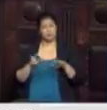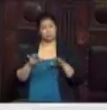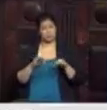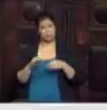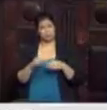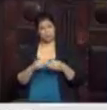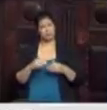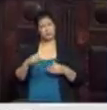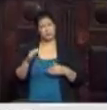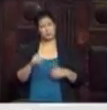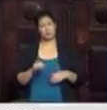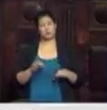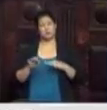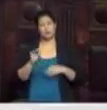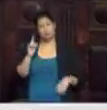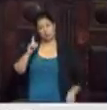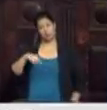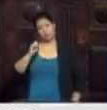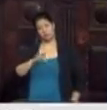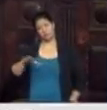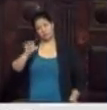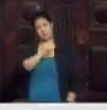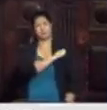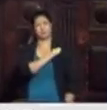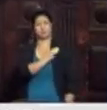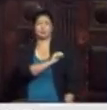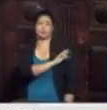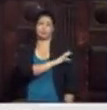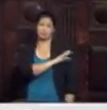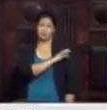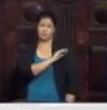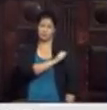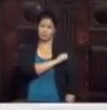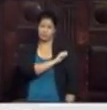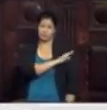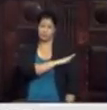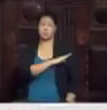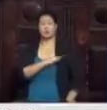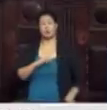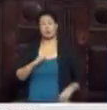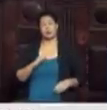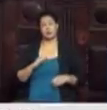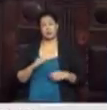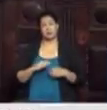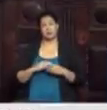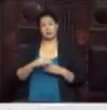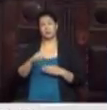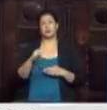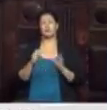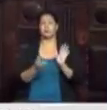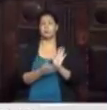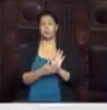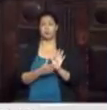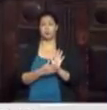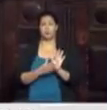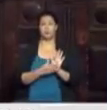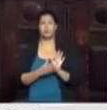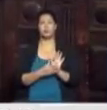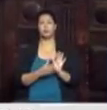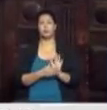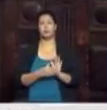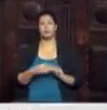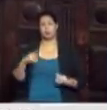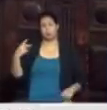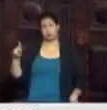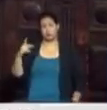Plano Nacional de Alfabetização, inspirado numa proposta do educador Paulo